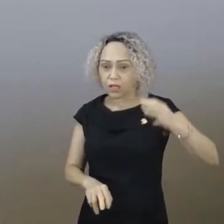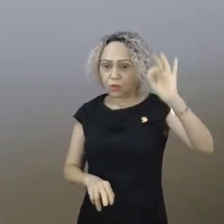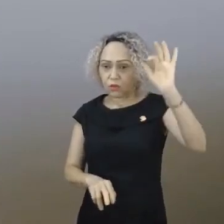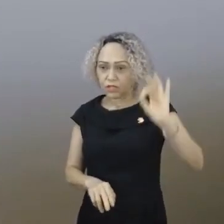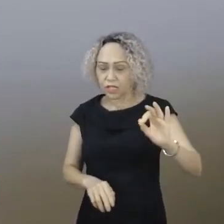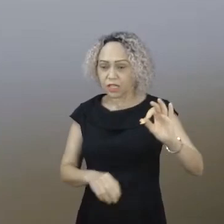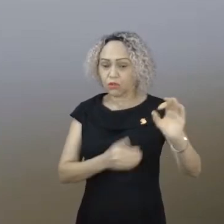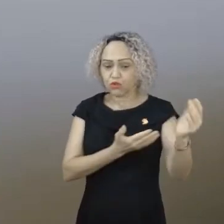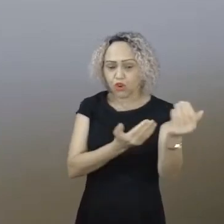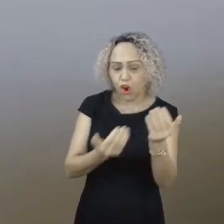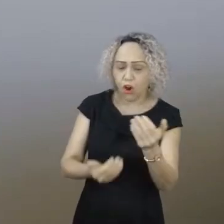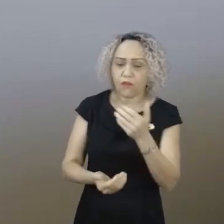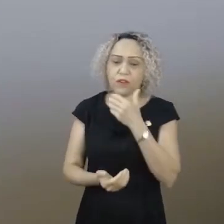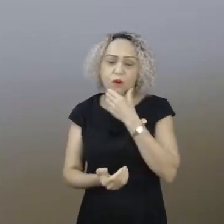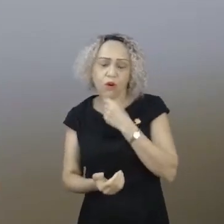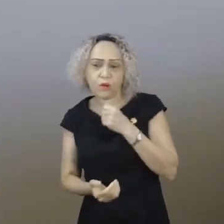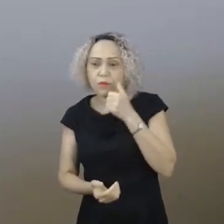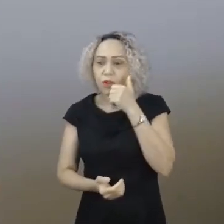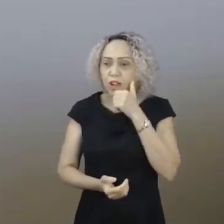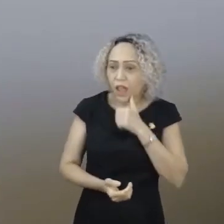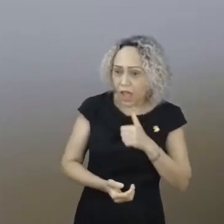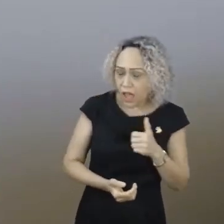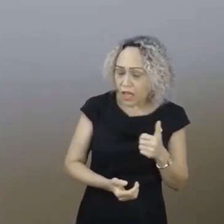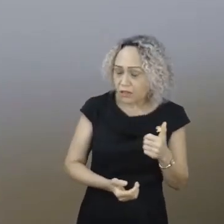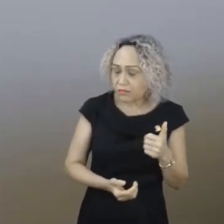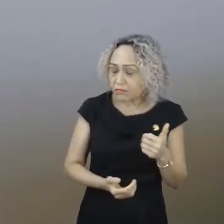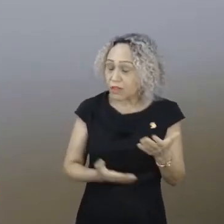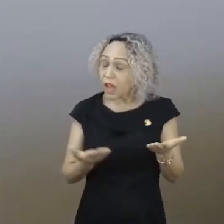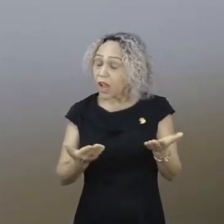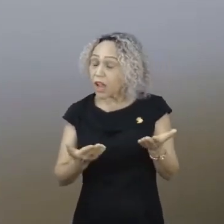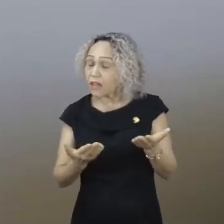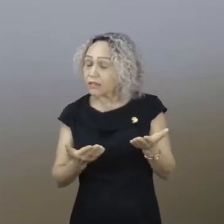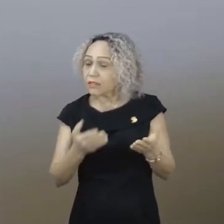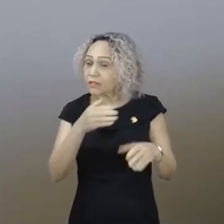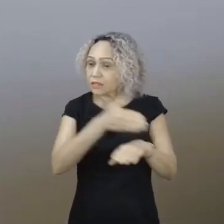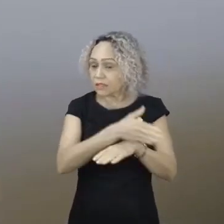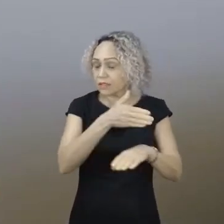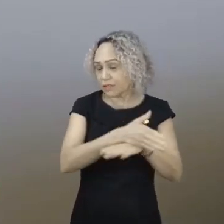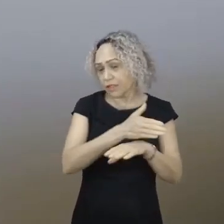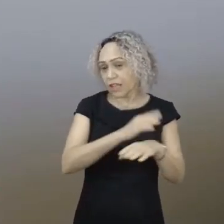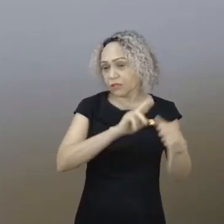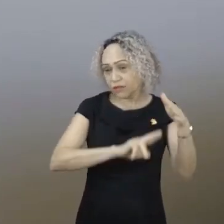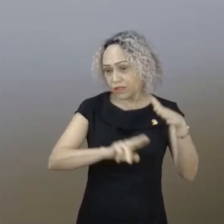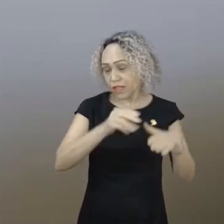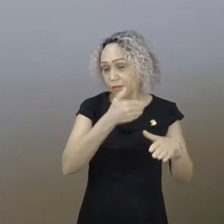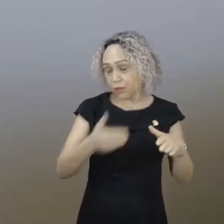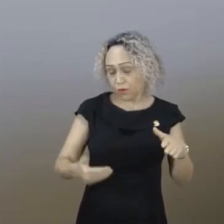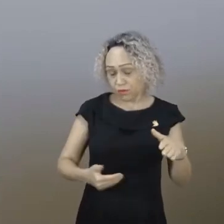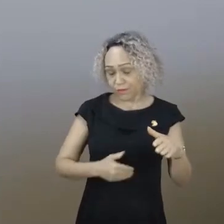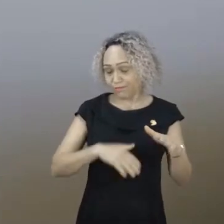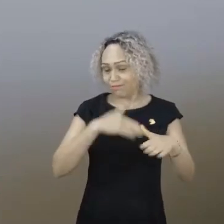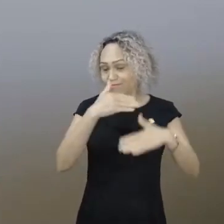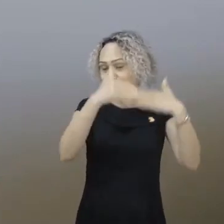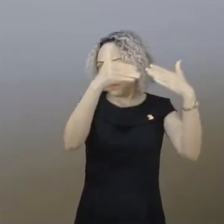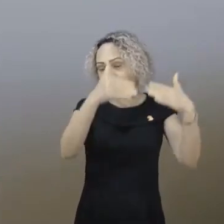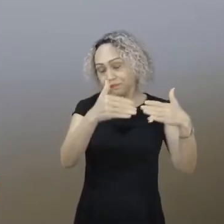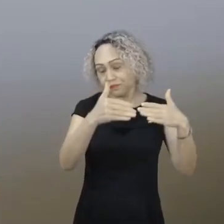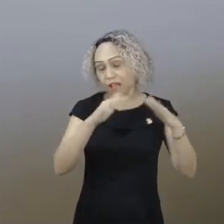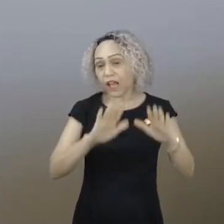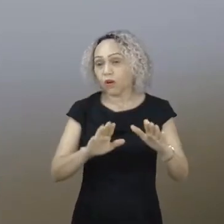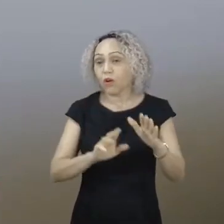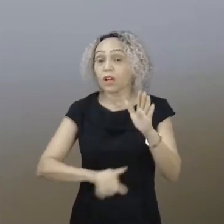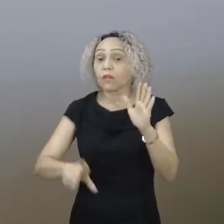homens, mulheres. Agora, no caso, com a nova lei, inclusive com a questão dos quilombolas, a pessoa